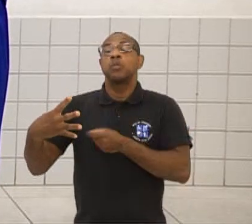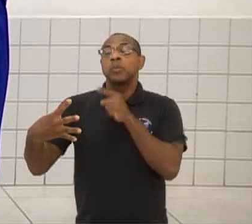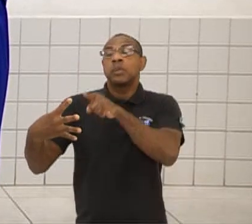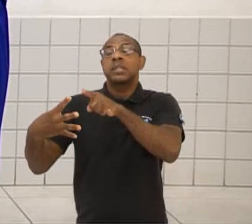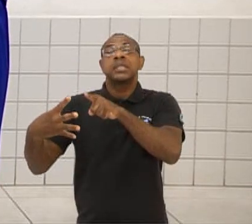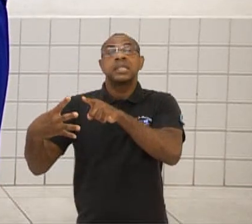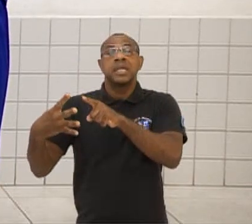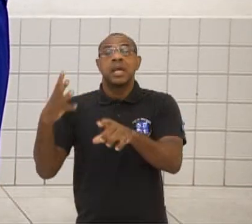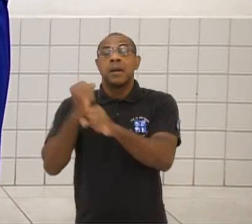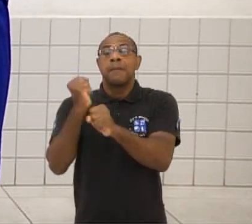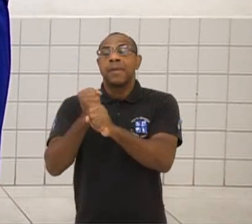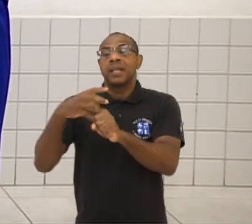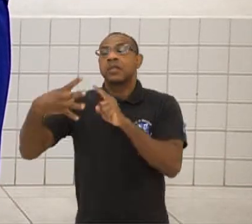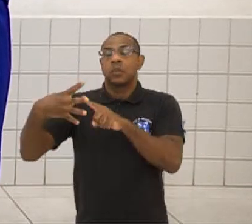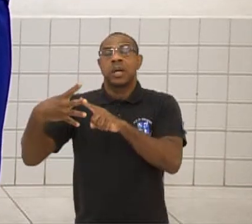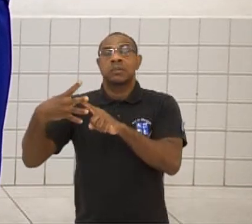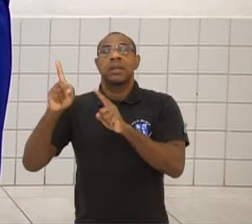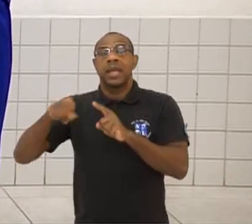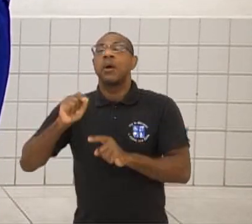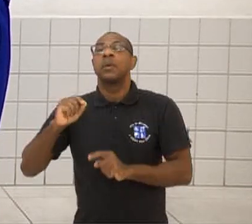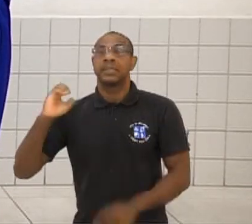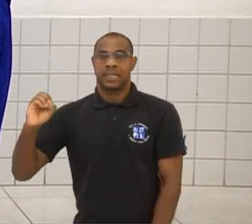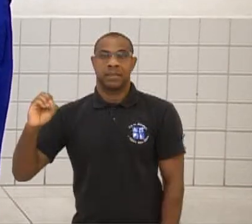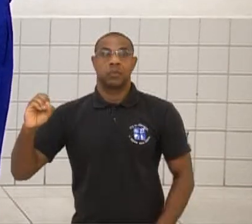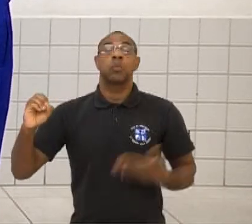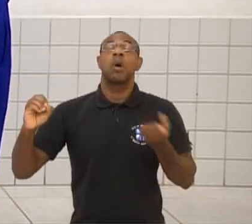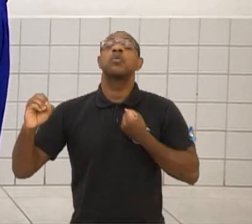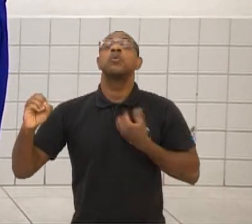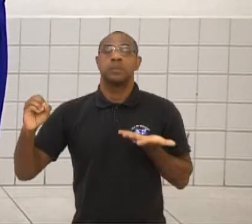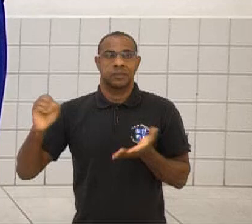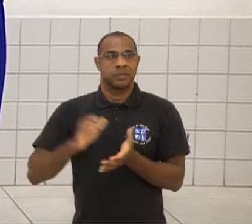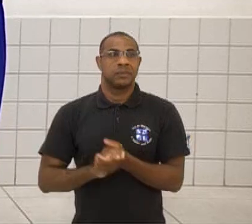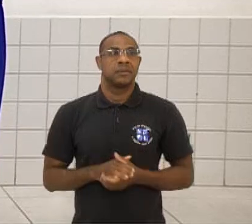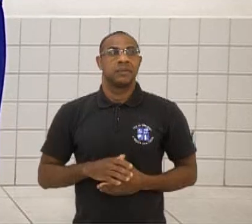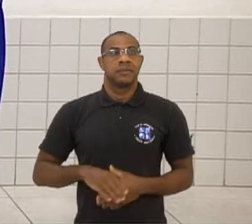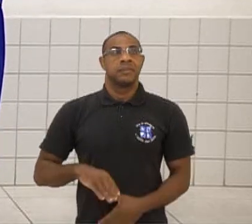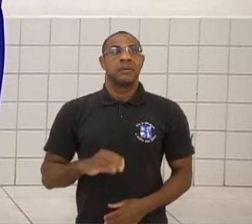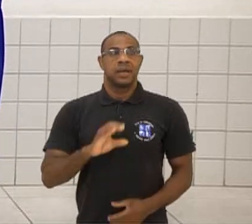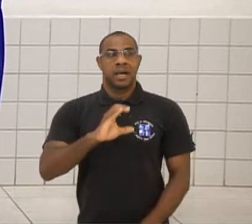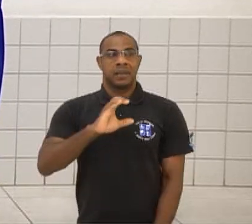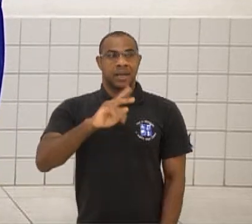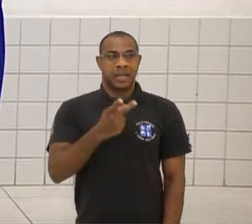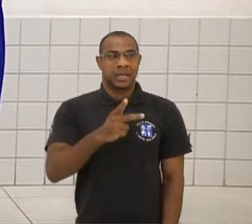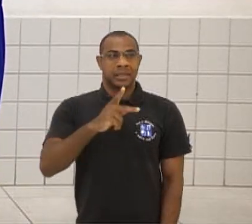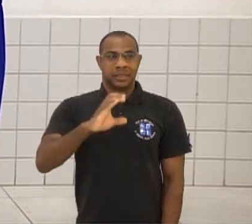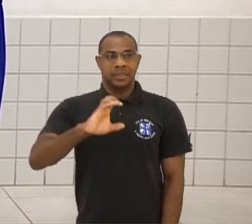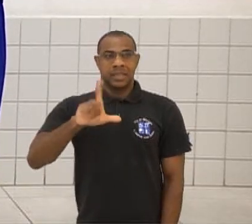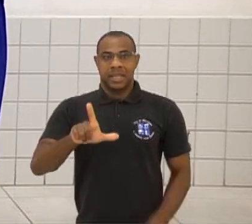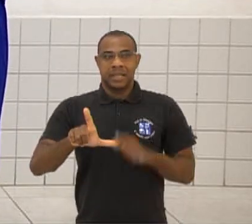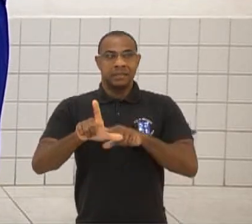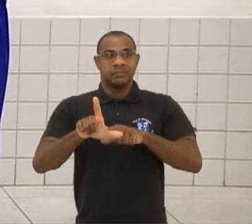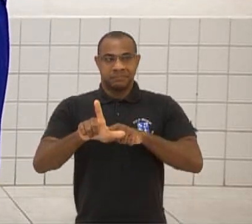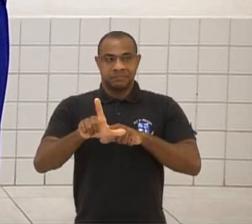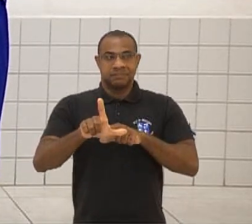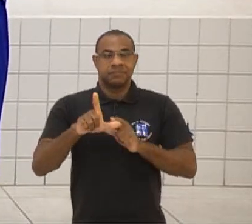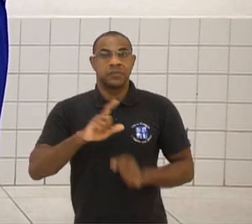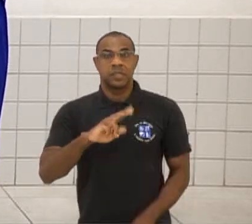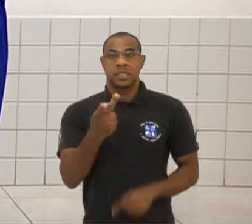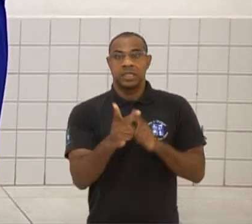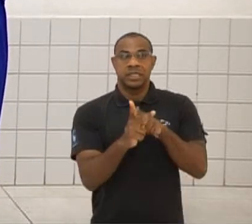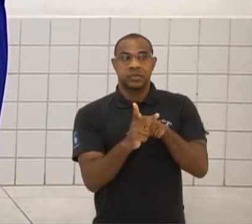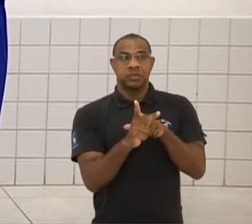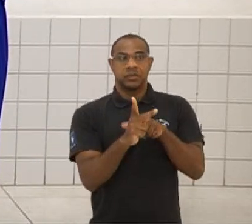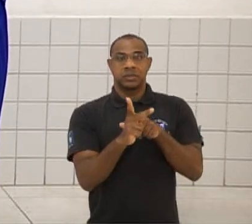somado a -4 dá 0? Então, nós temos +4. E no HClO4, eu tenho que o hidrogênio